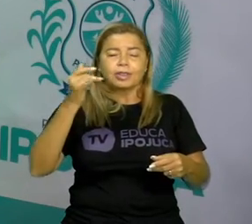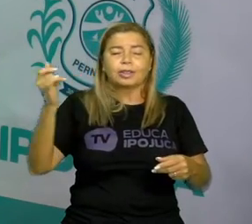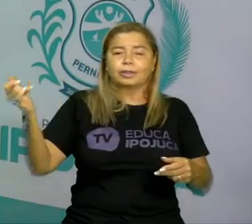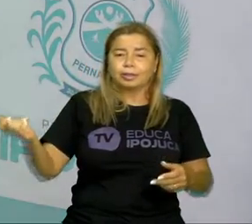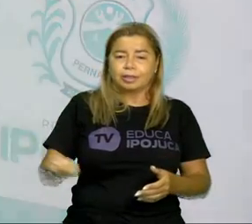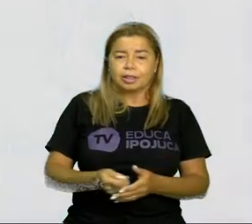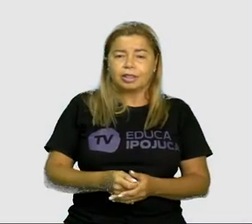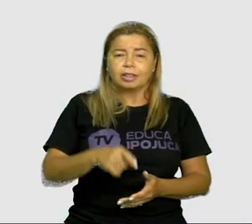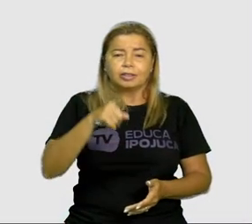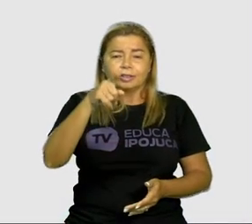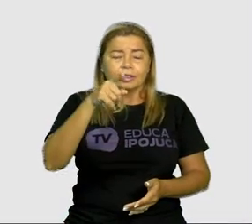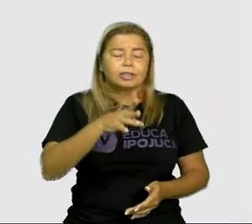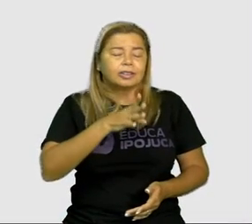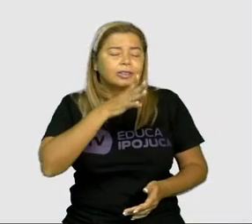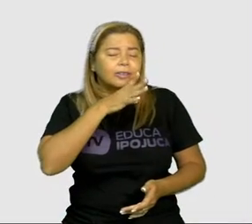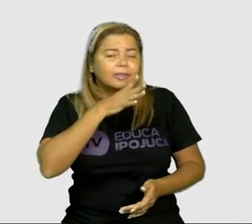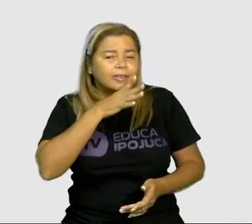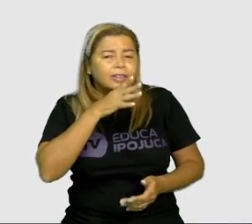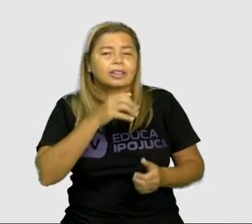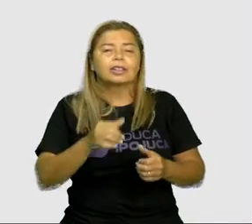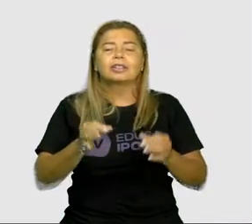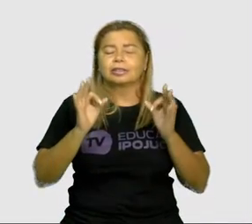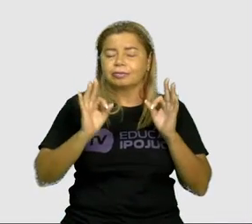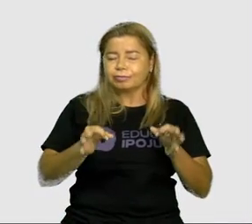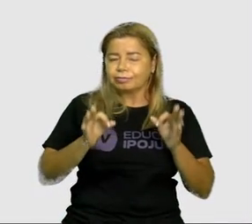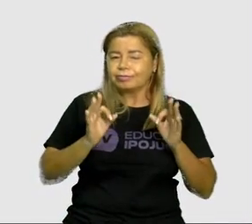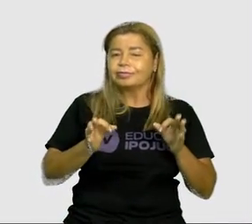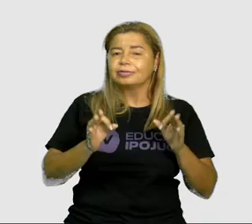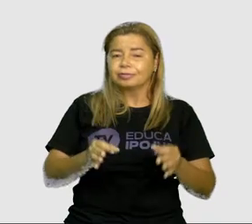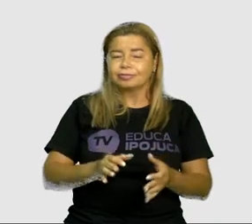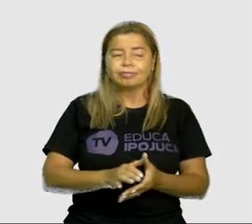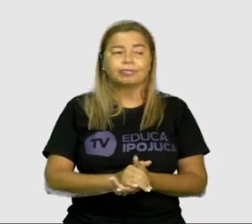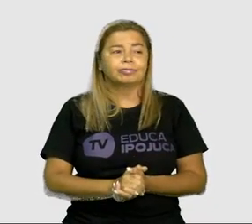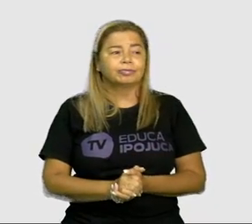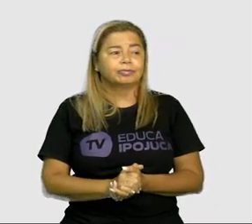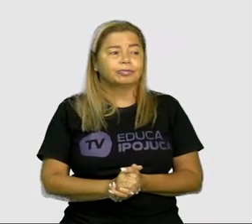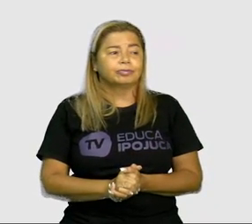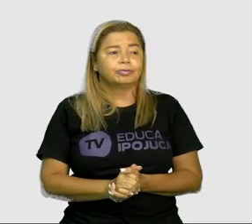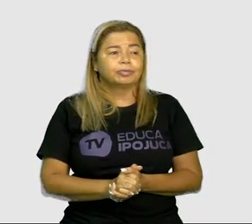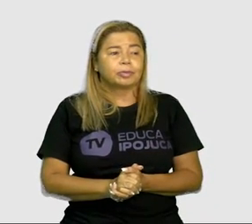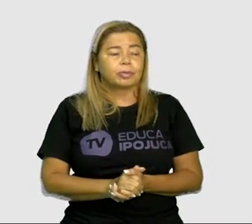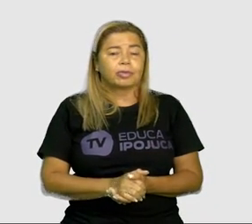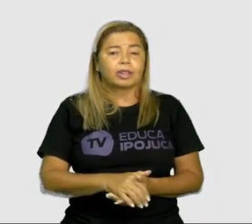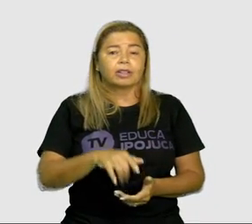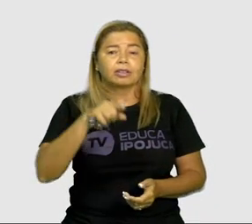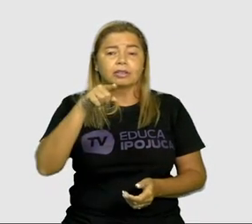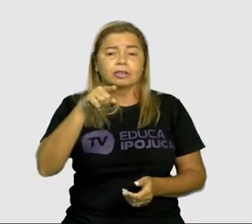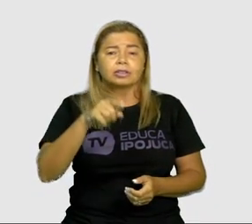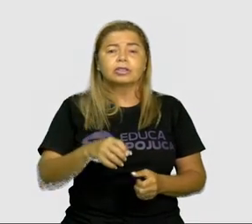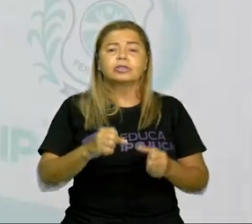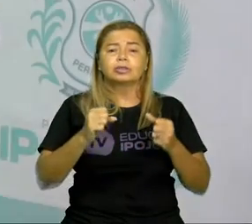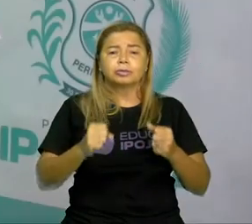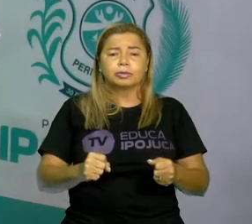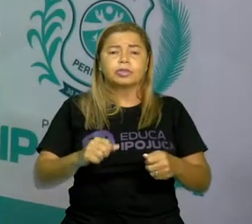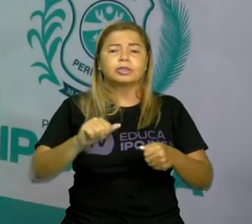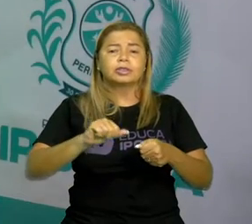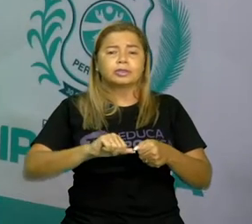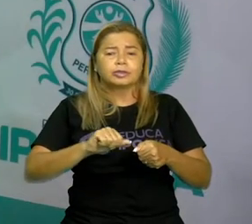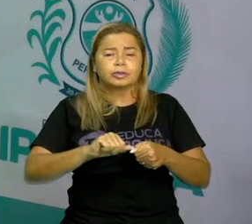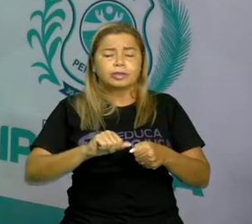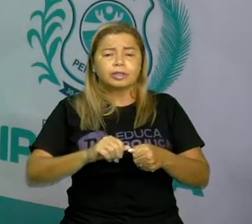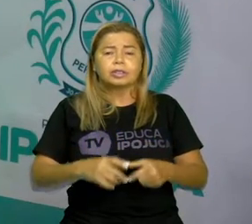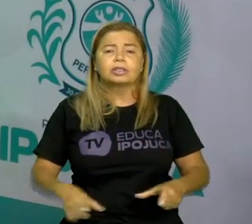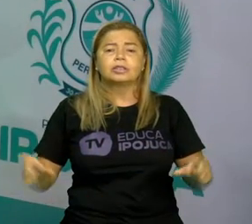cubinho, a placa, a barra, o cubo. E vocês podem fazer e